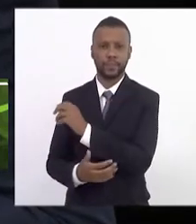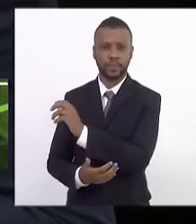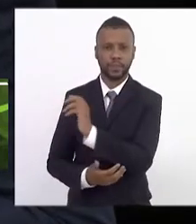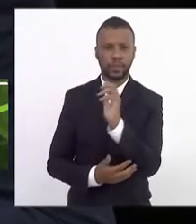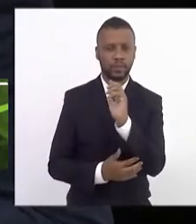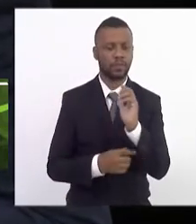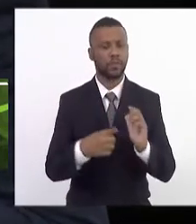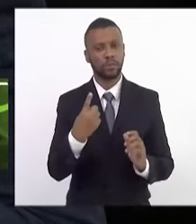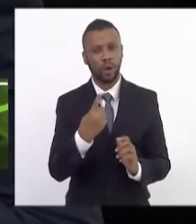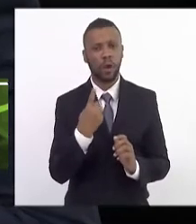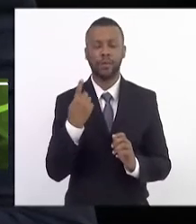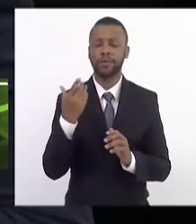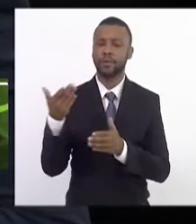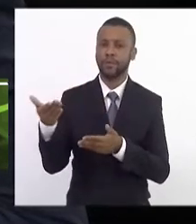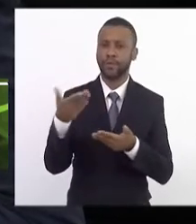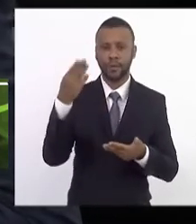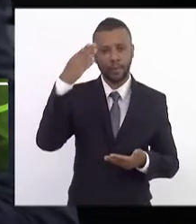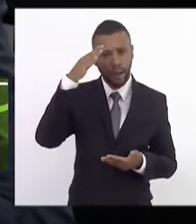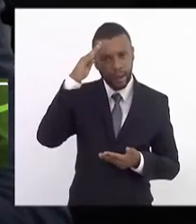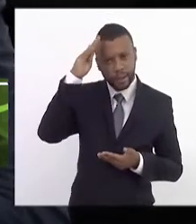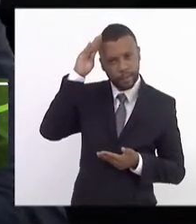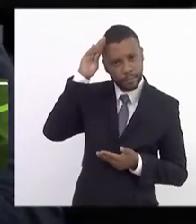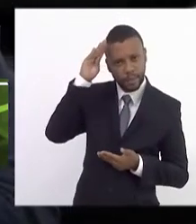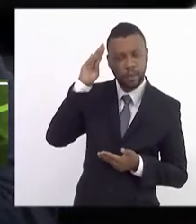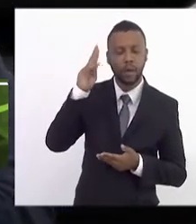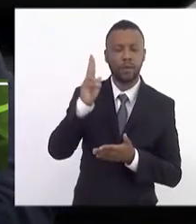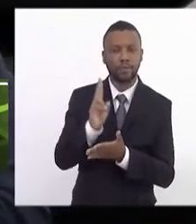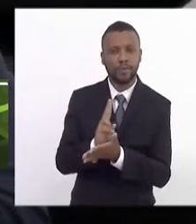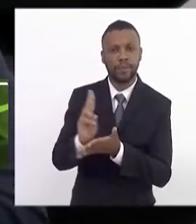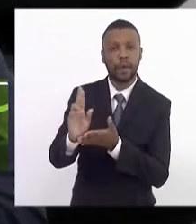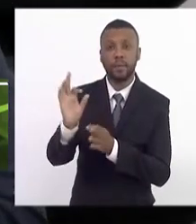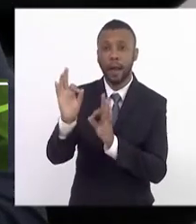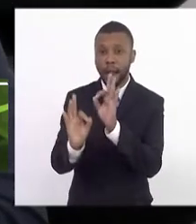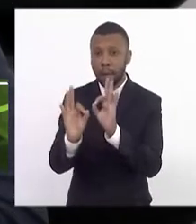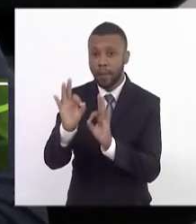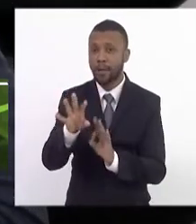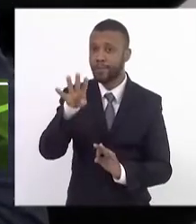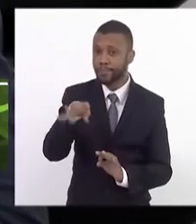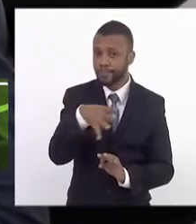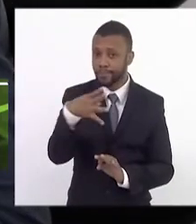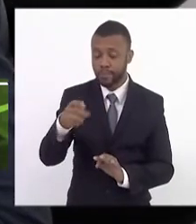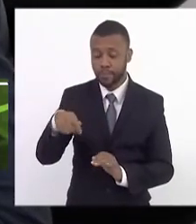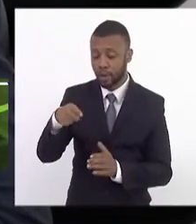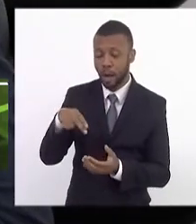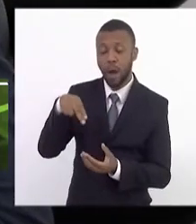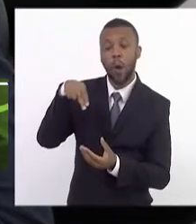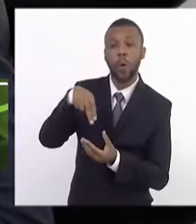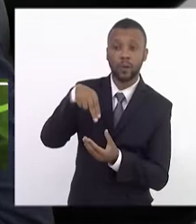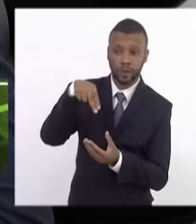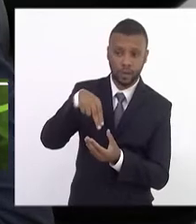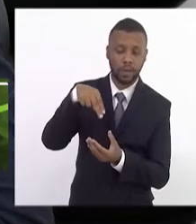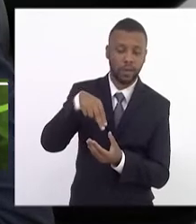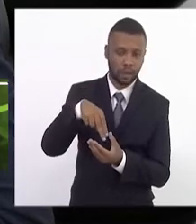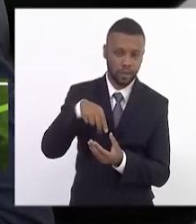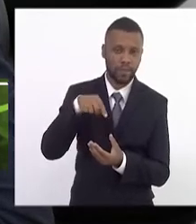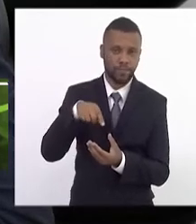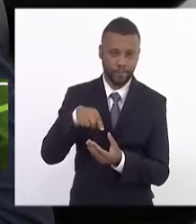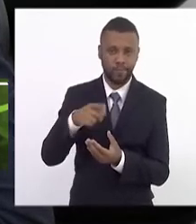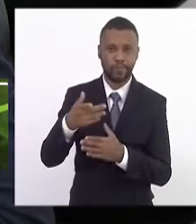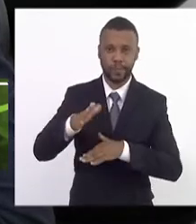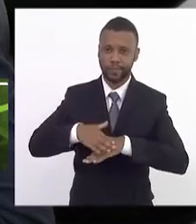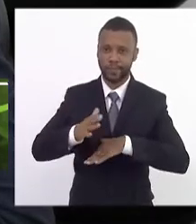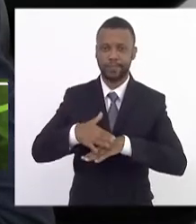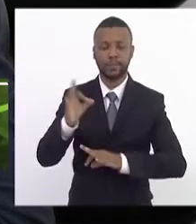trouxemos a academia para elaborar o conteúdo programático, né, a Unirio desenvolveu esse